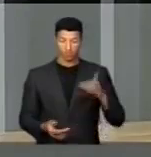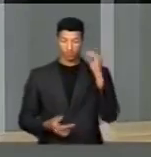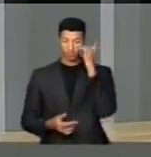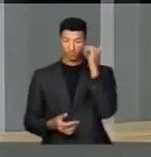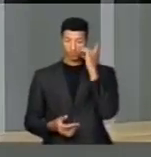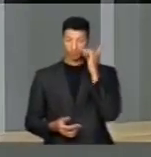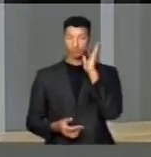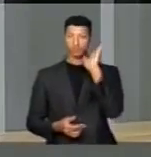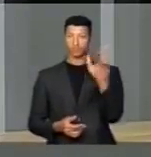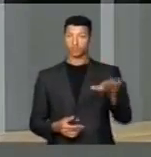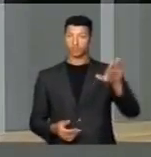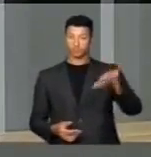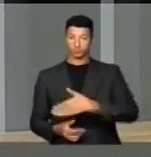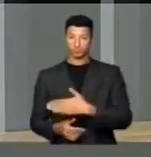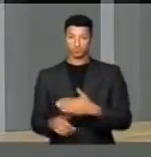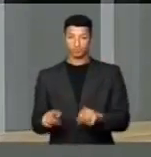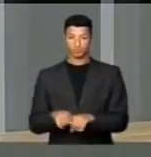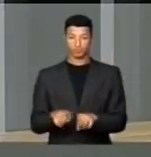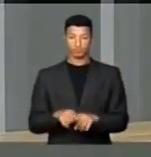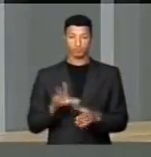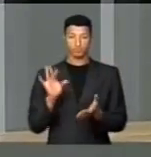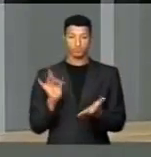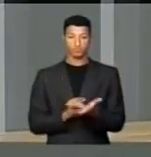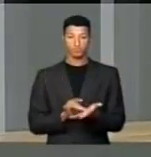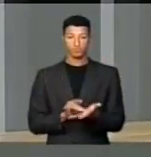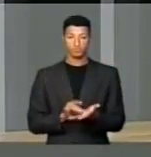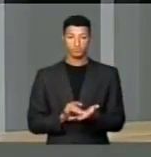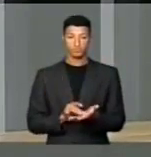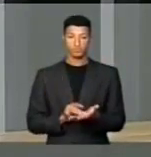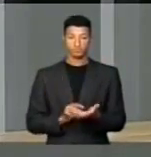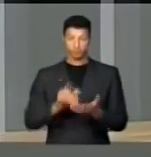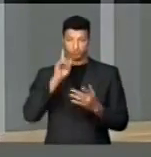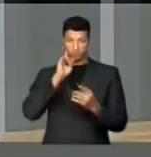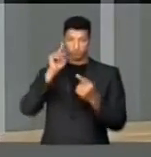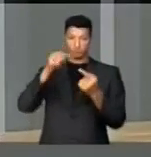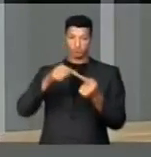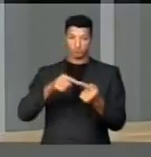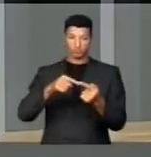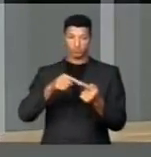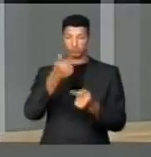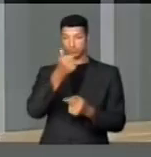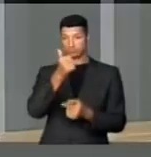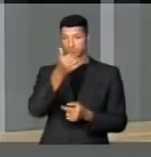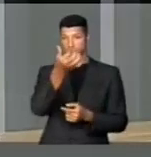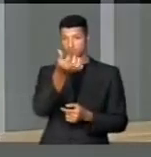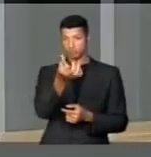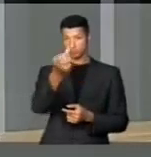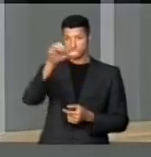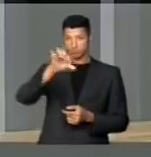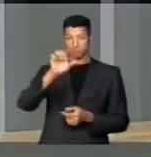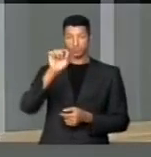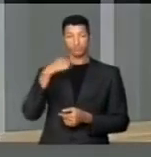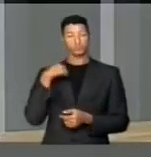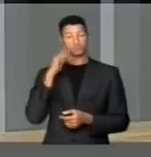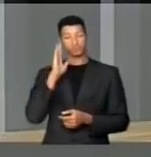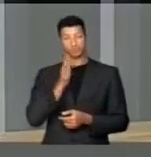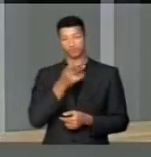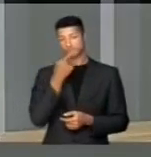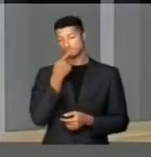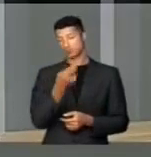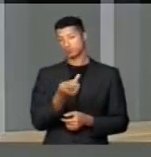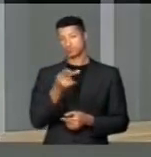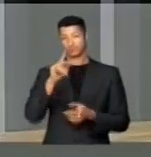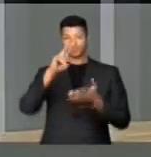Dilma vetou exatamente este objetivo 1169, o qual eu acabei de